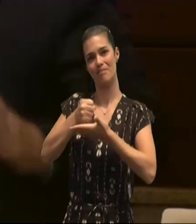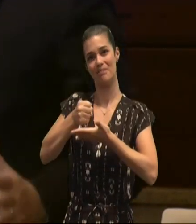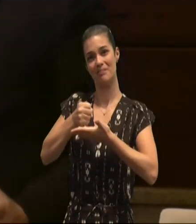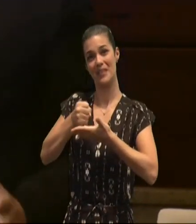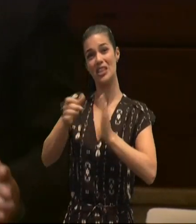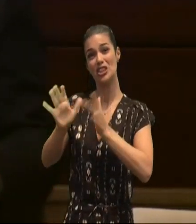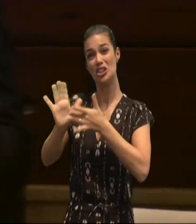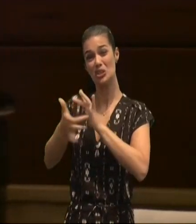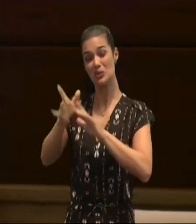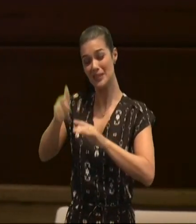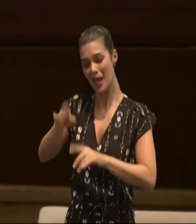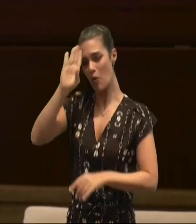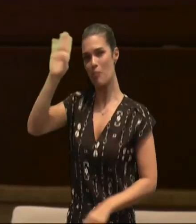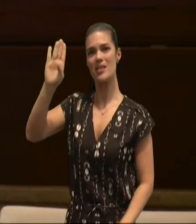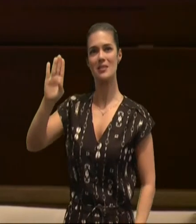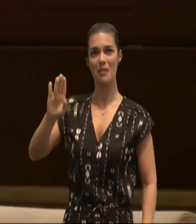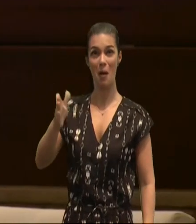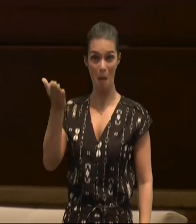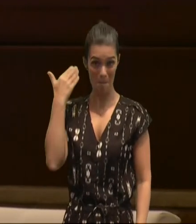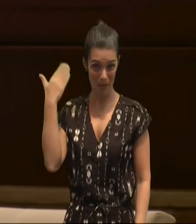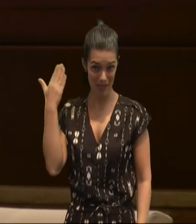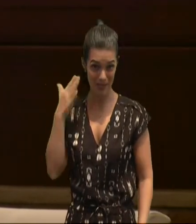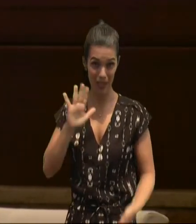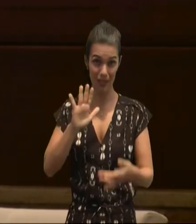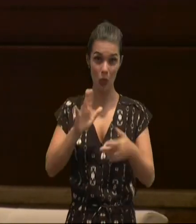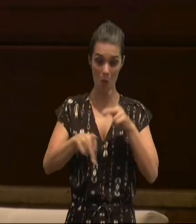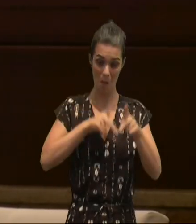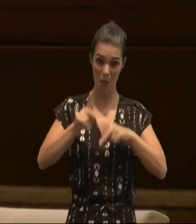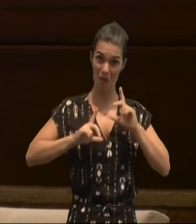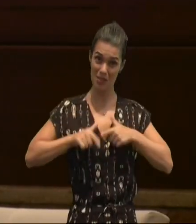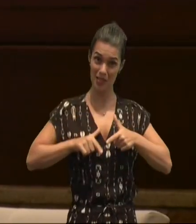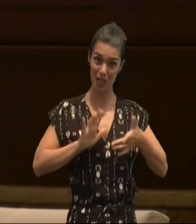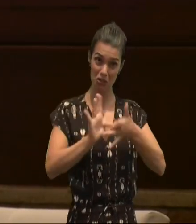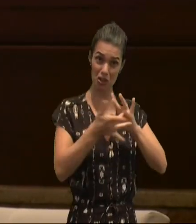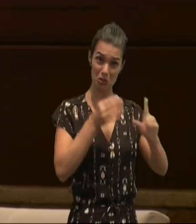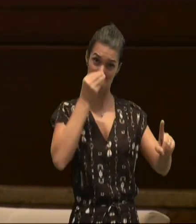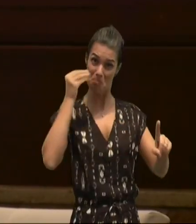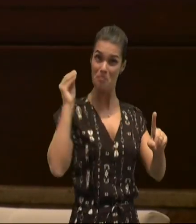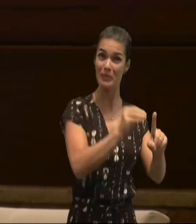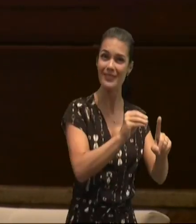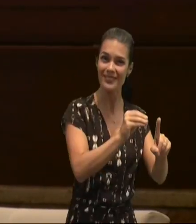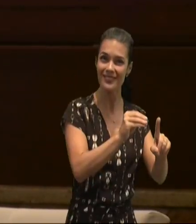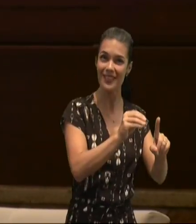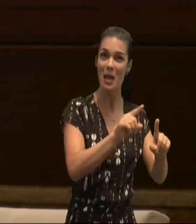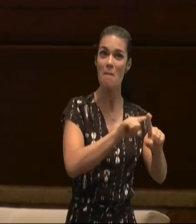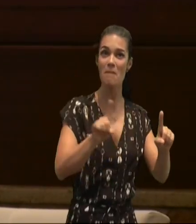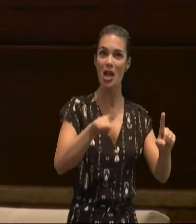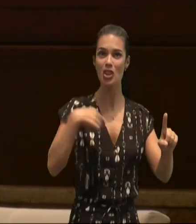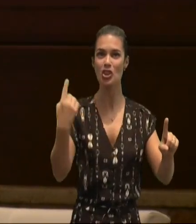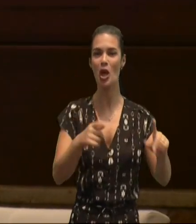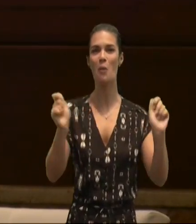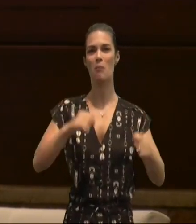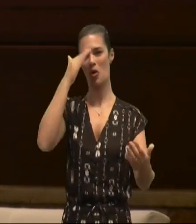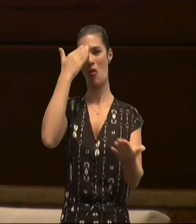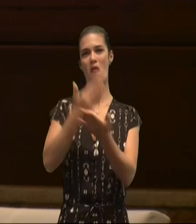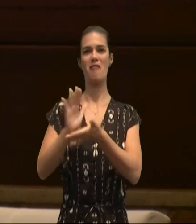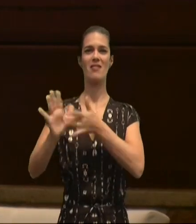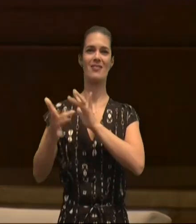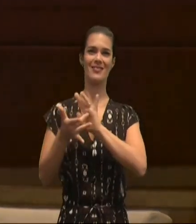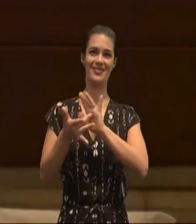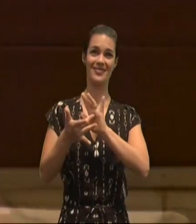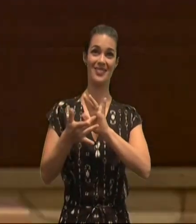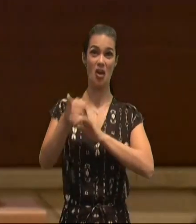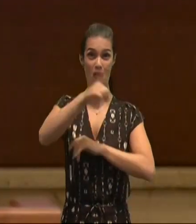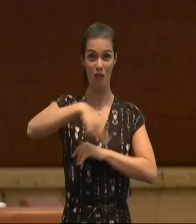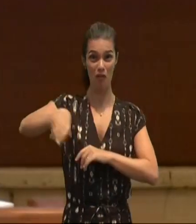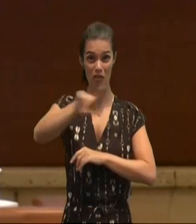pedra rejeitada, sabemos que Ele é a rocha do nosso Deus, em que nele podemos confiar, e felizes aqueles que construem